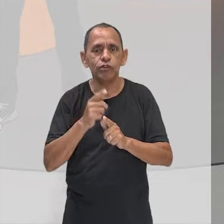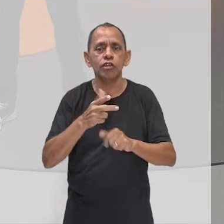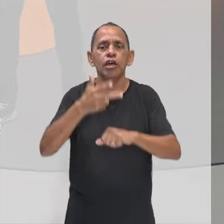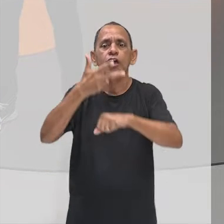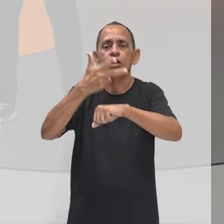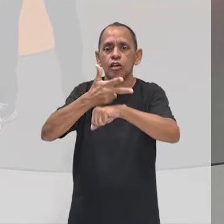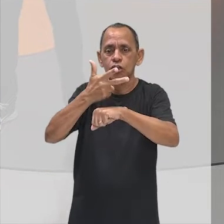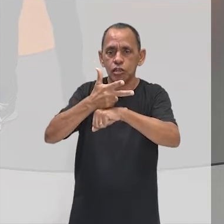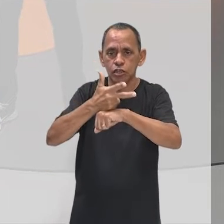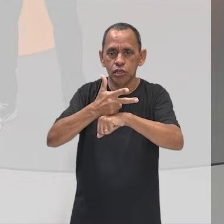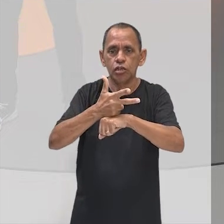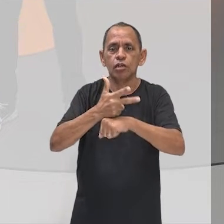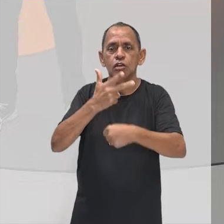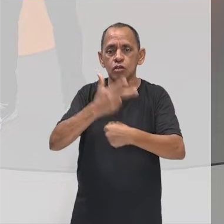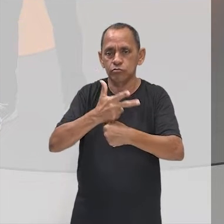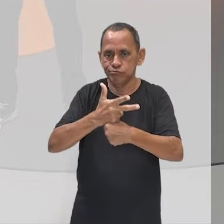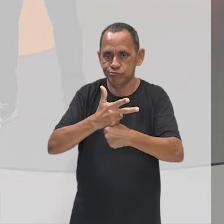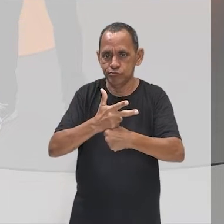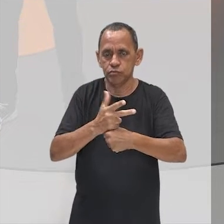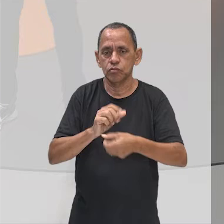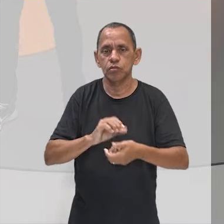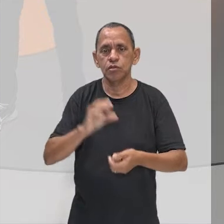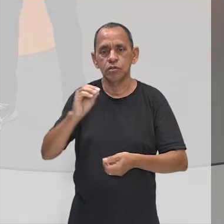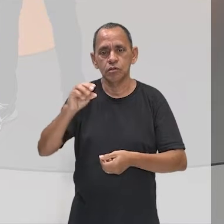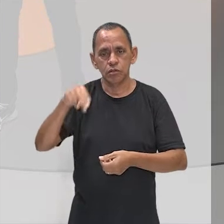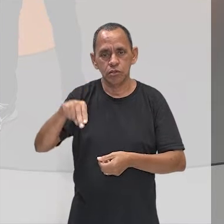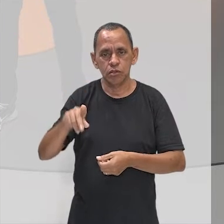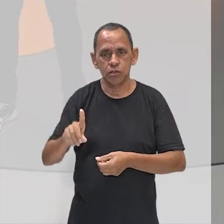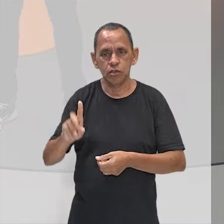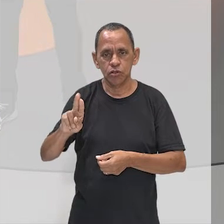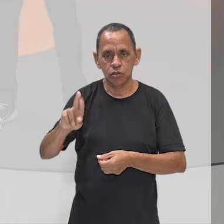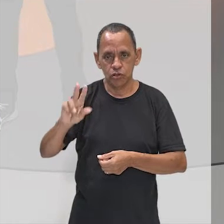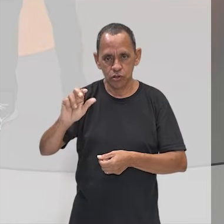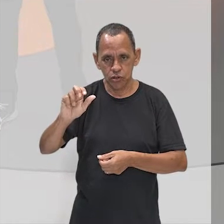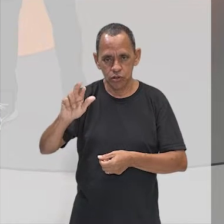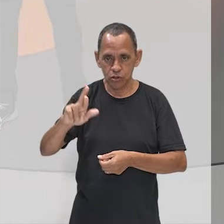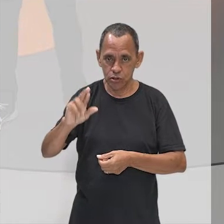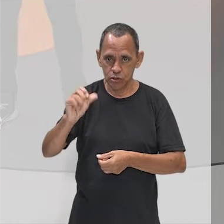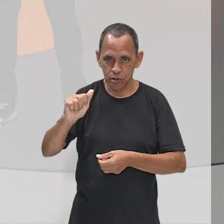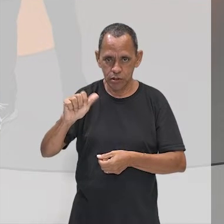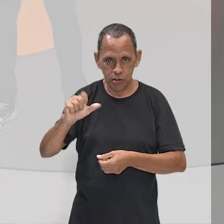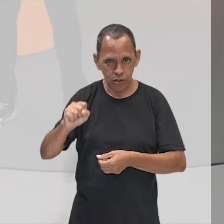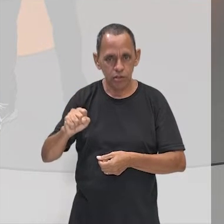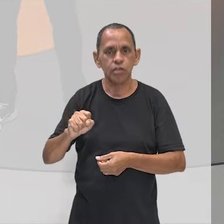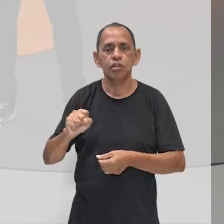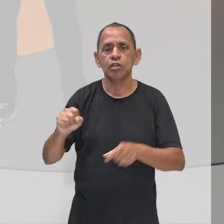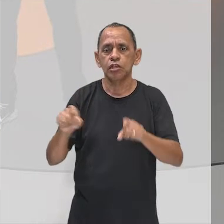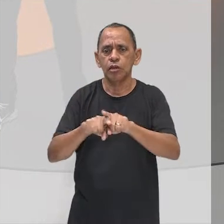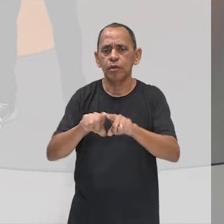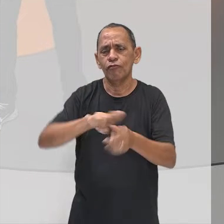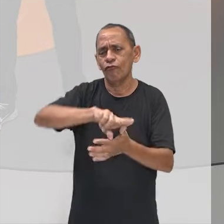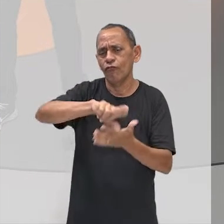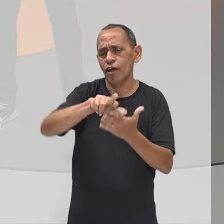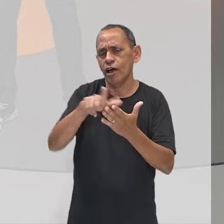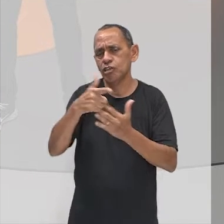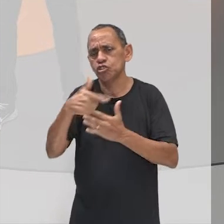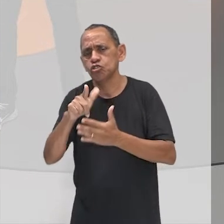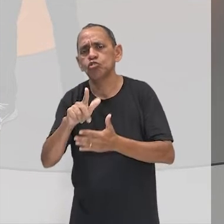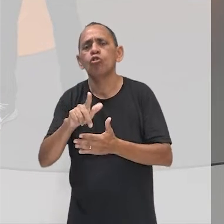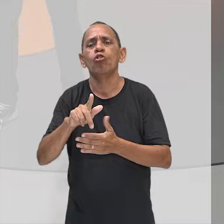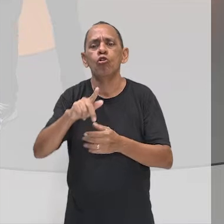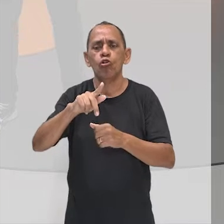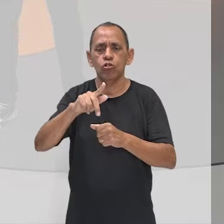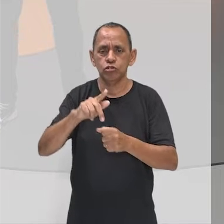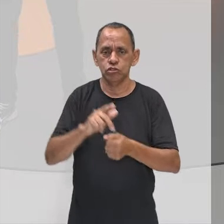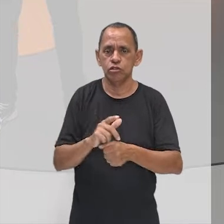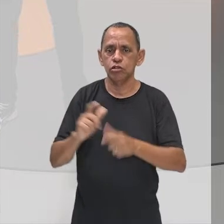Belize, Honduras, El Salvador, Nicarágua e Costa Rica. O termo Mesoamérica, ele tem ali a